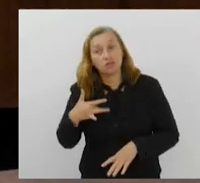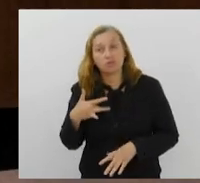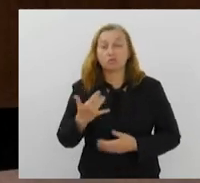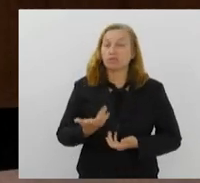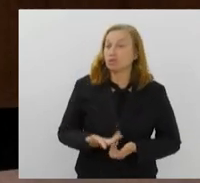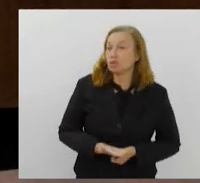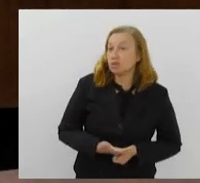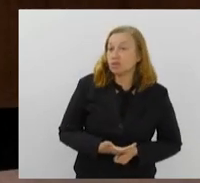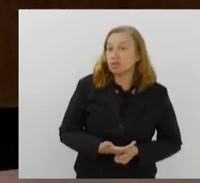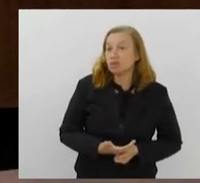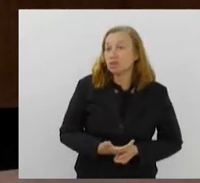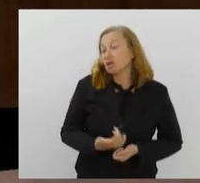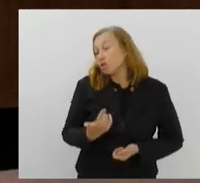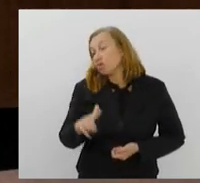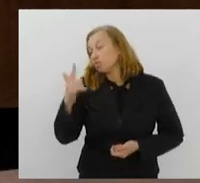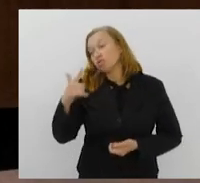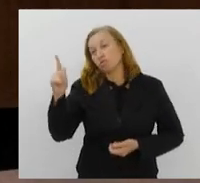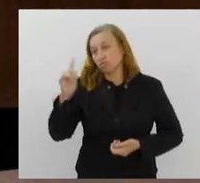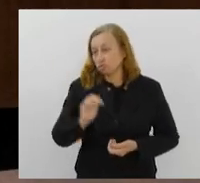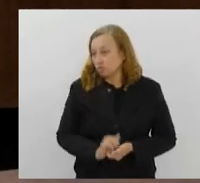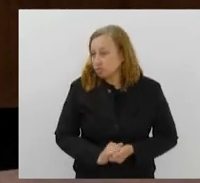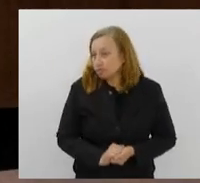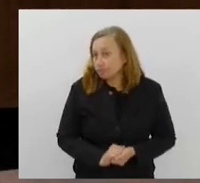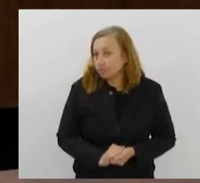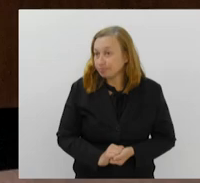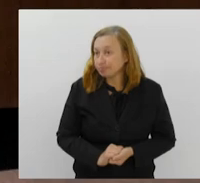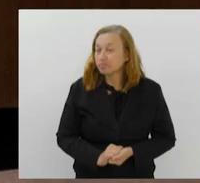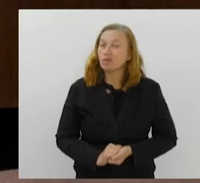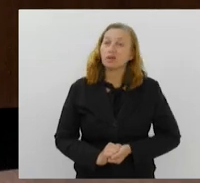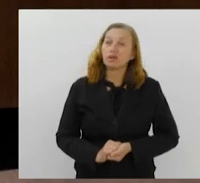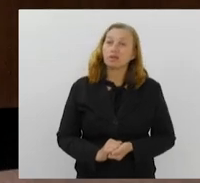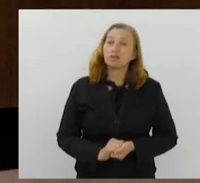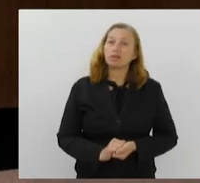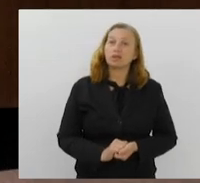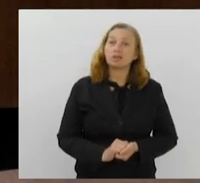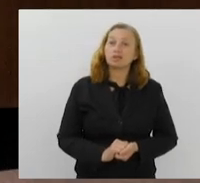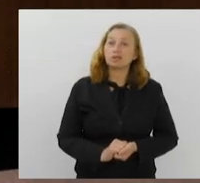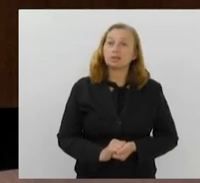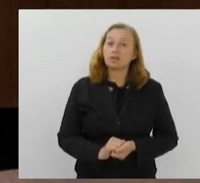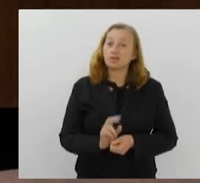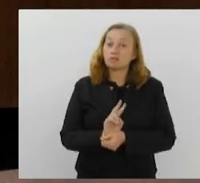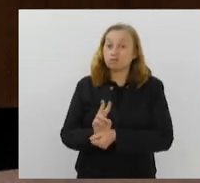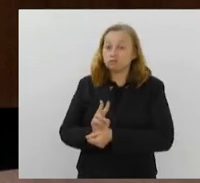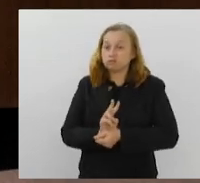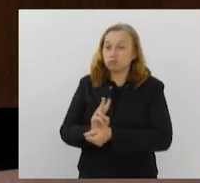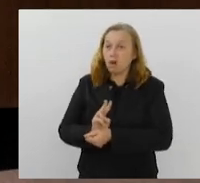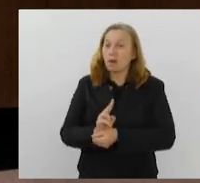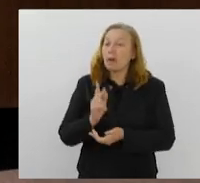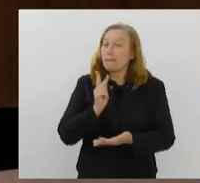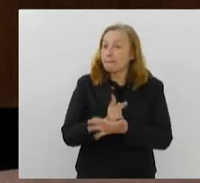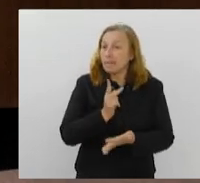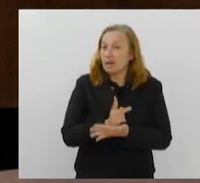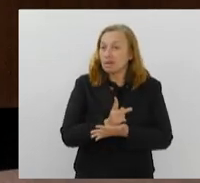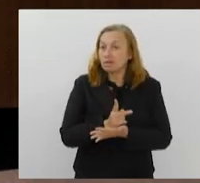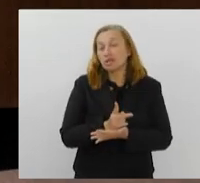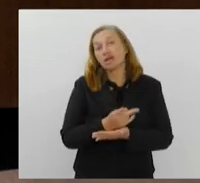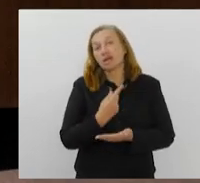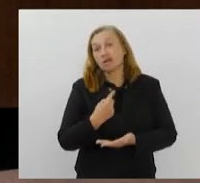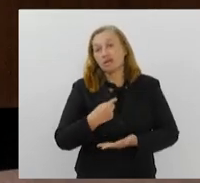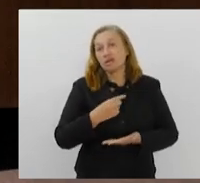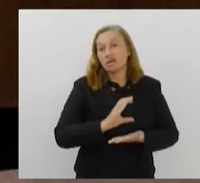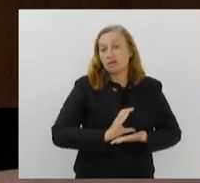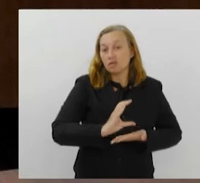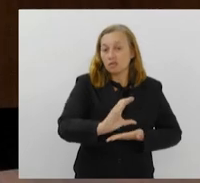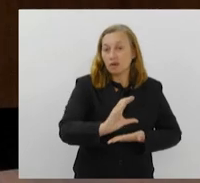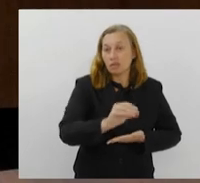programa, etc., etc. E elas são rastreáveis. E mesmo quando elas vão para alguma prefeitura,